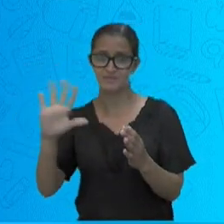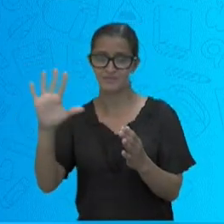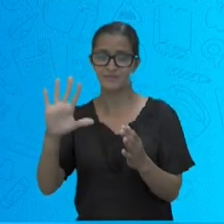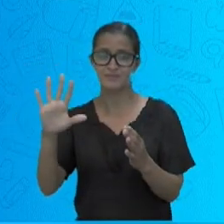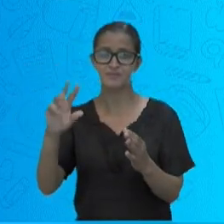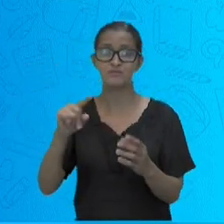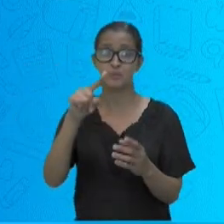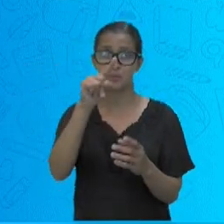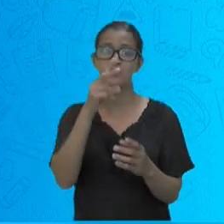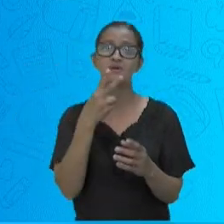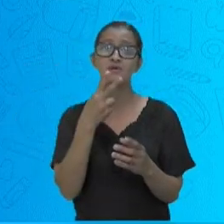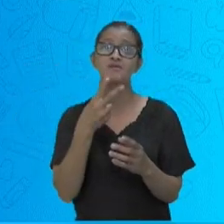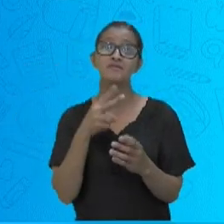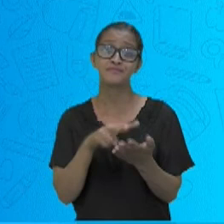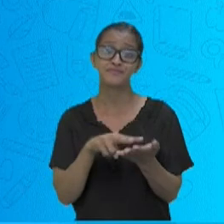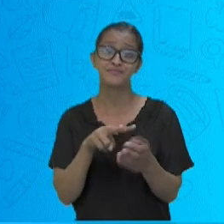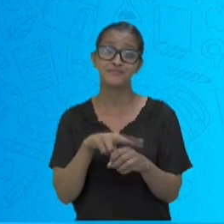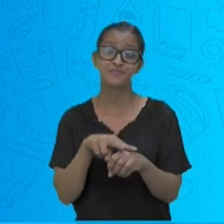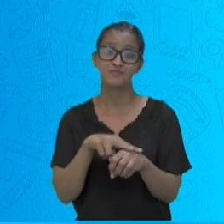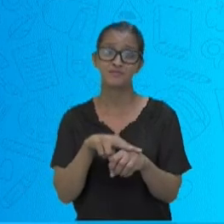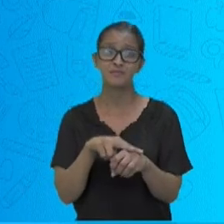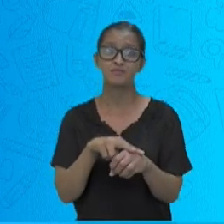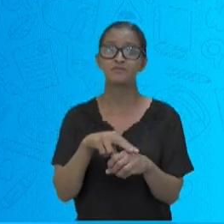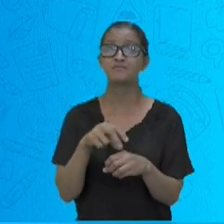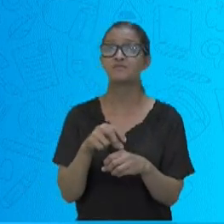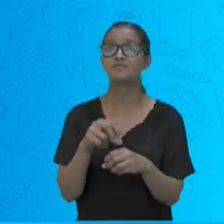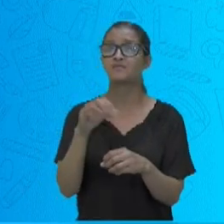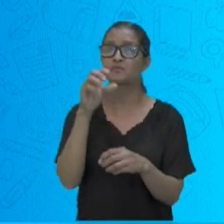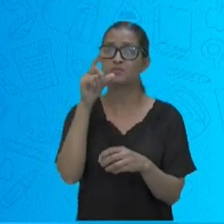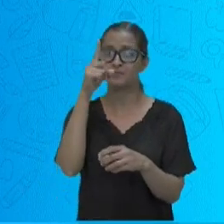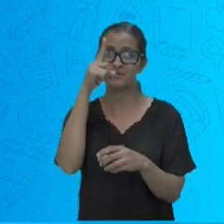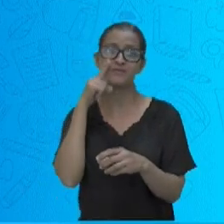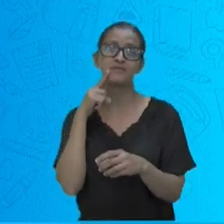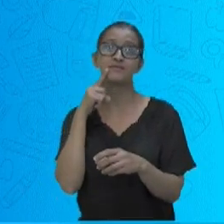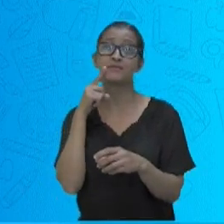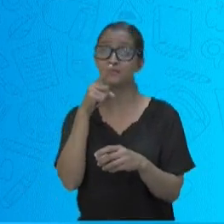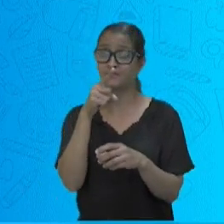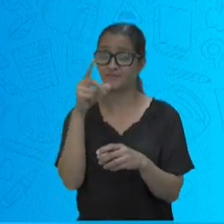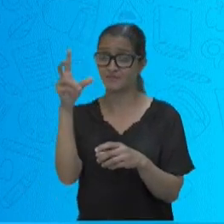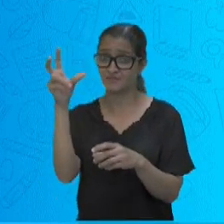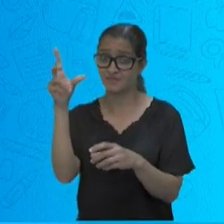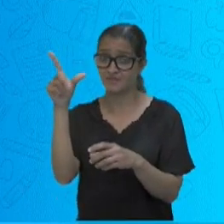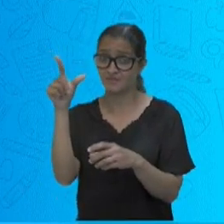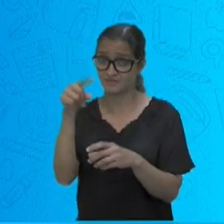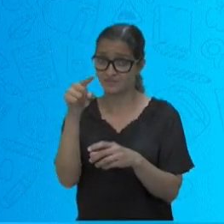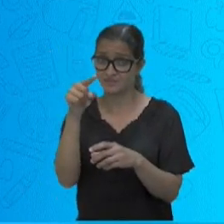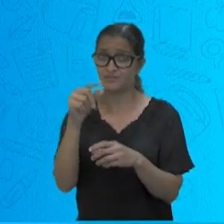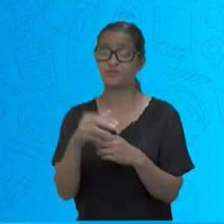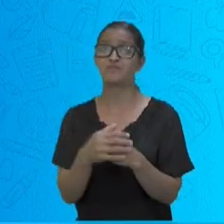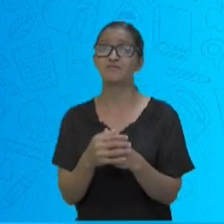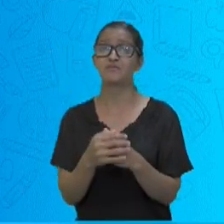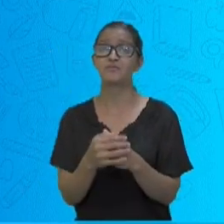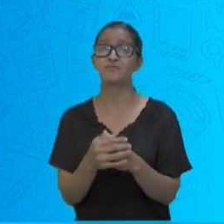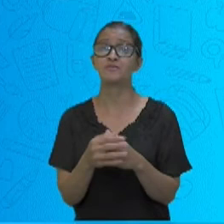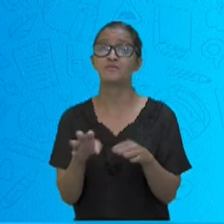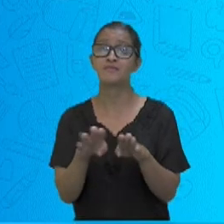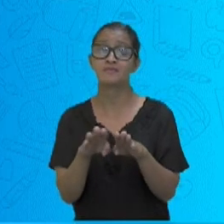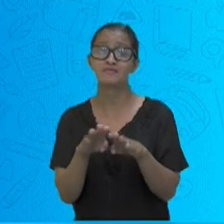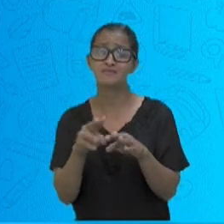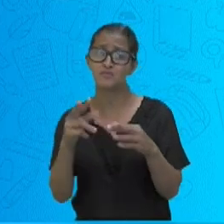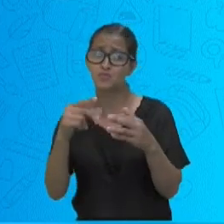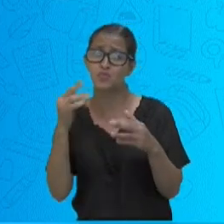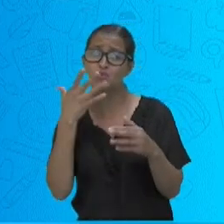uma coluna, maior o valor que ela representa. Então aqui nós temos a primeira imagem, o primeiro gráfico para